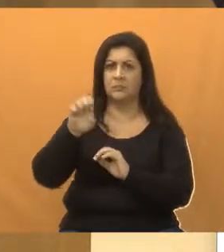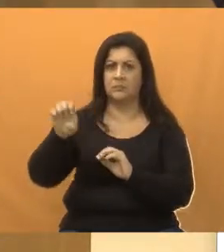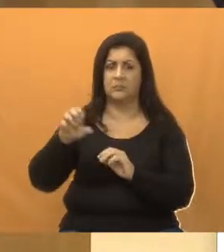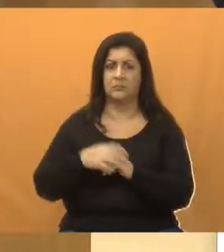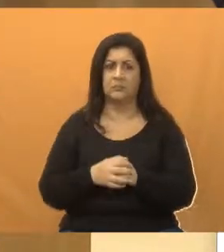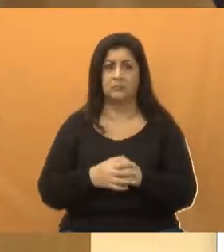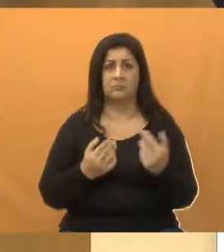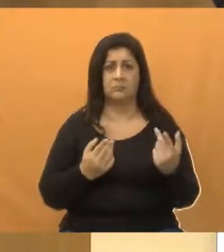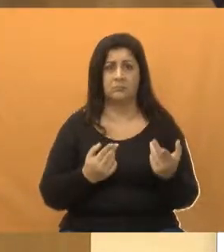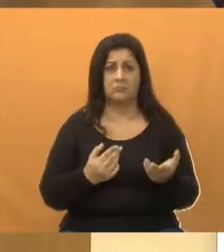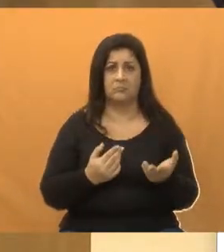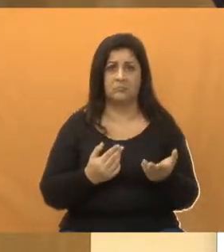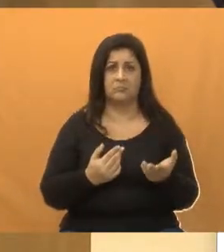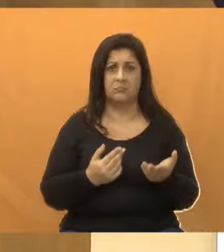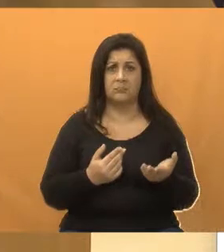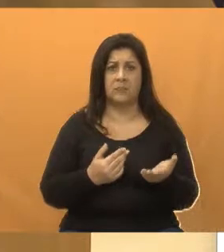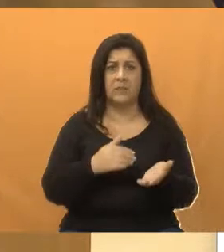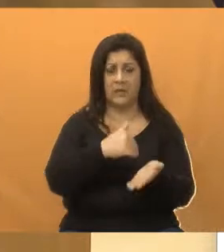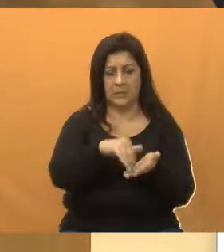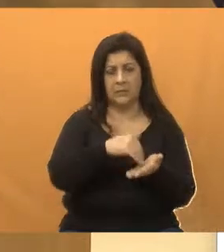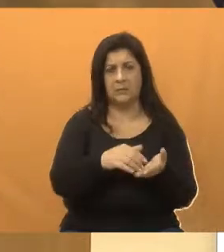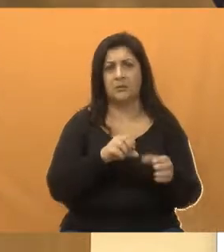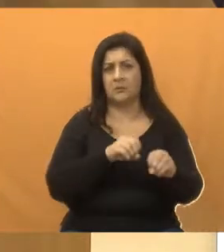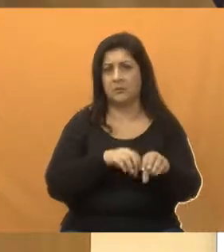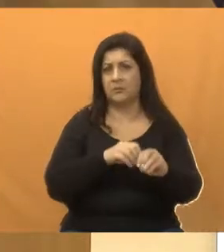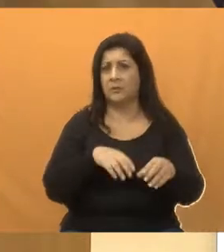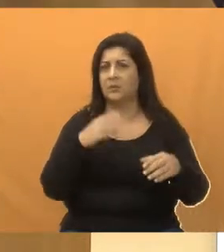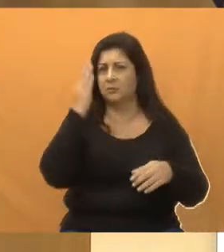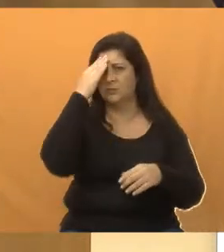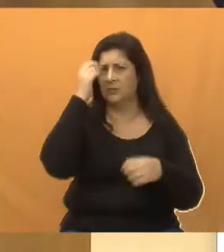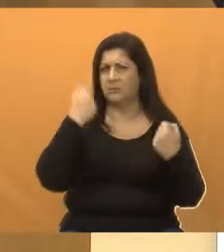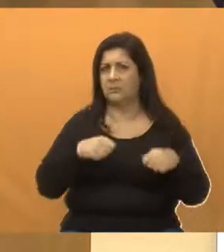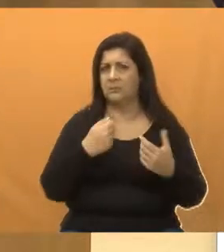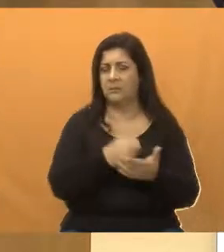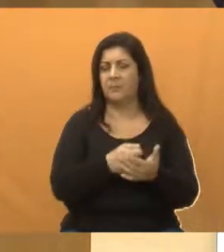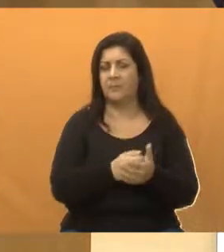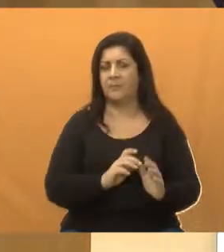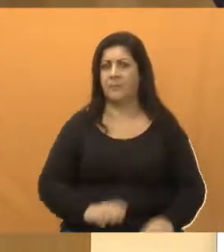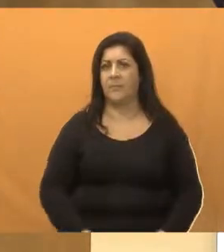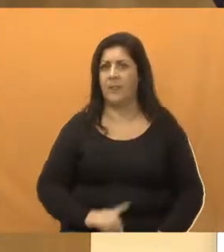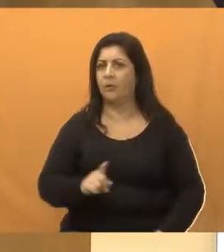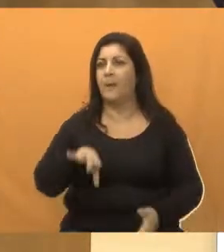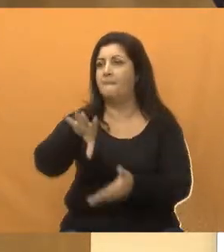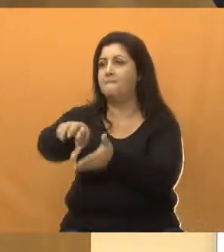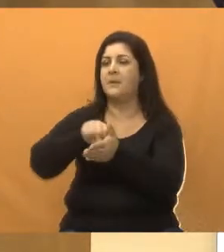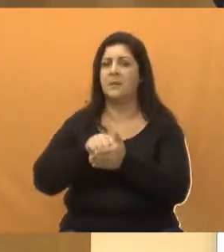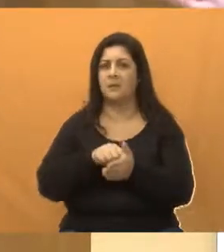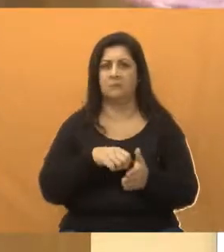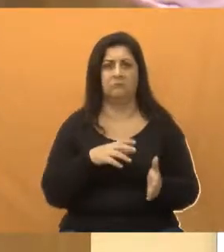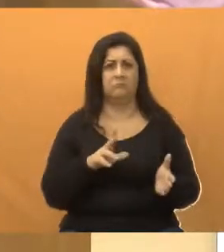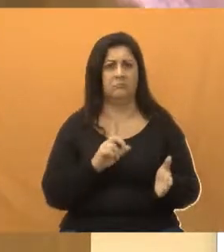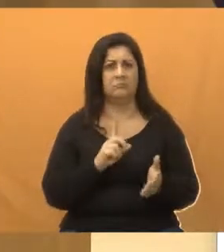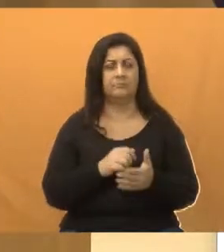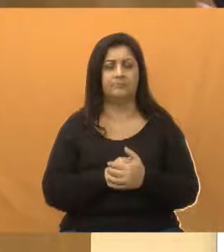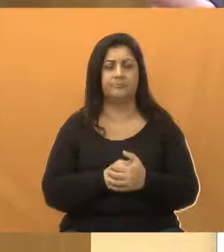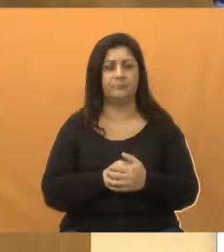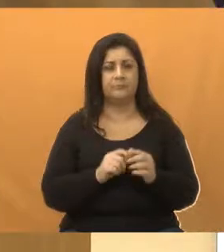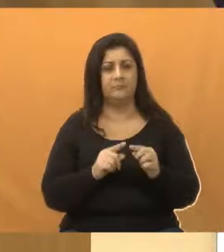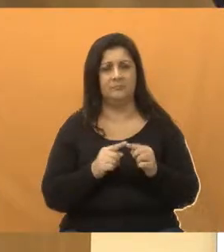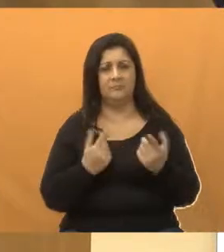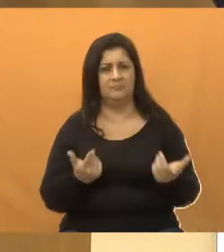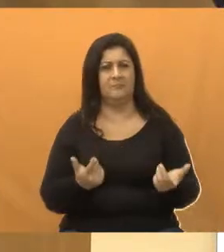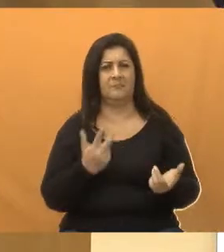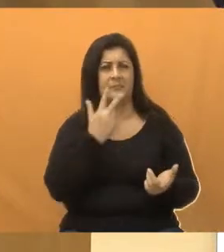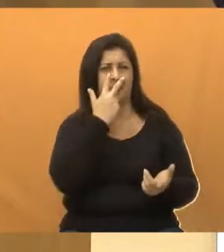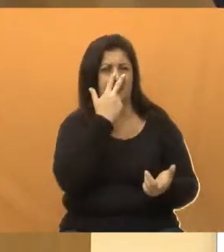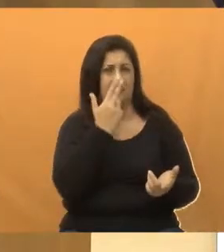a educação também sabia que devia esse dinheiro. Então, ninguém está tirando nada de ninguém. Agora, parece-me